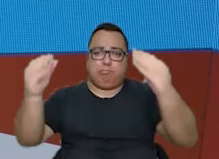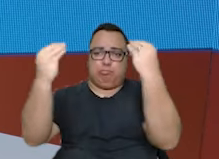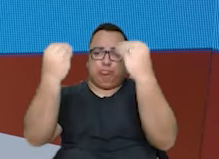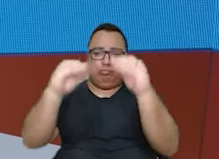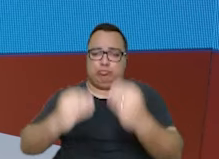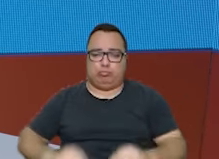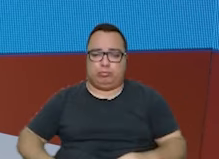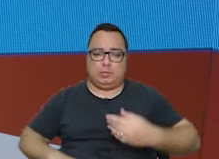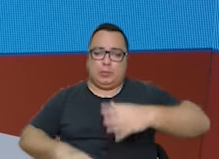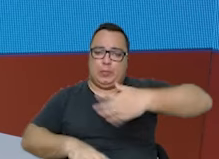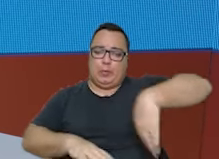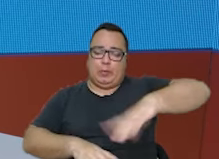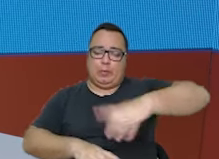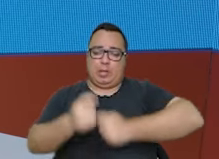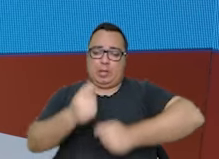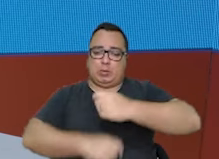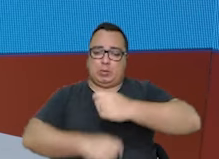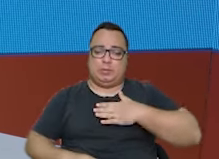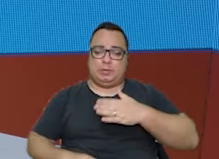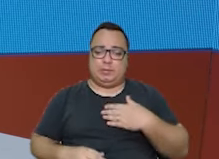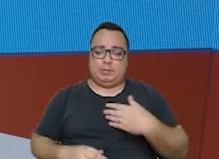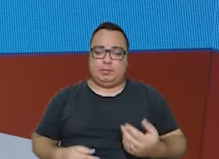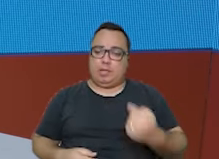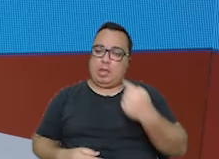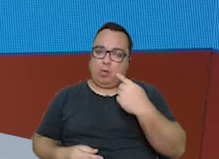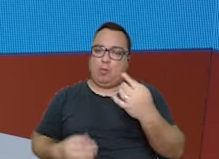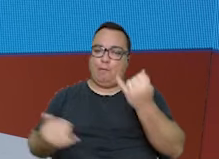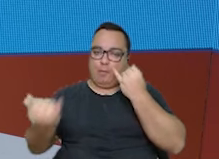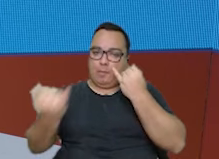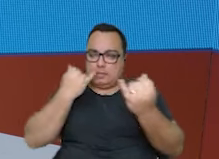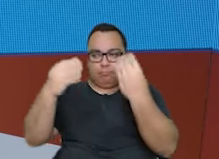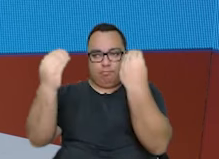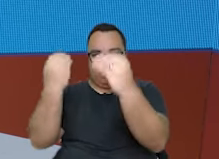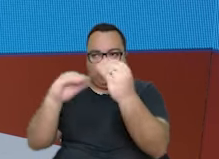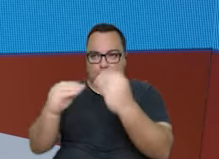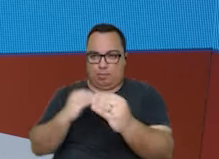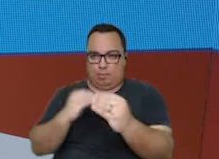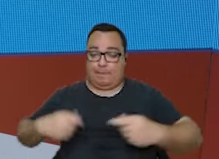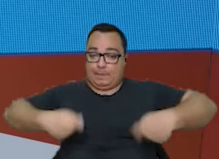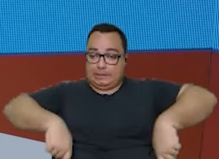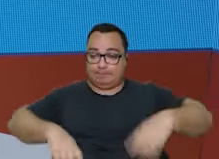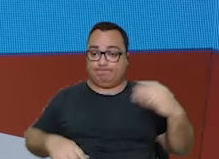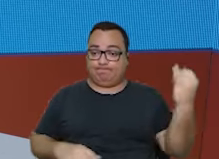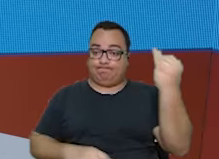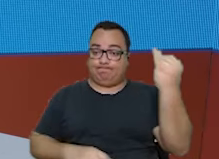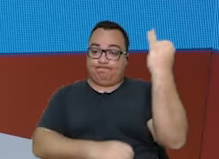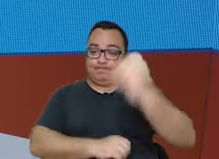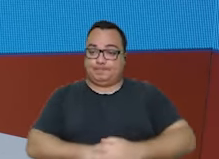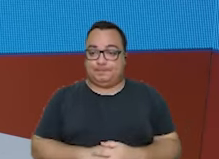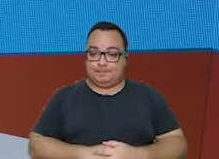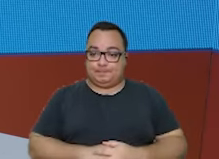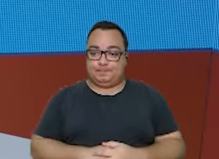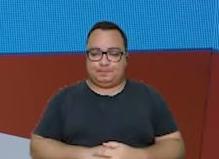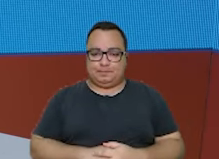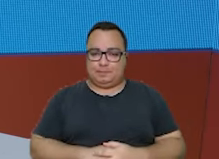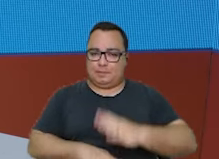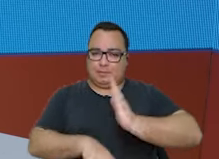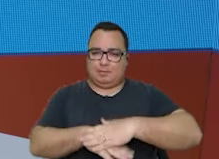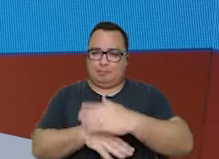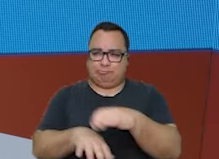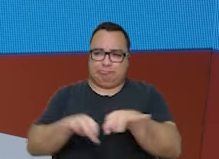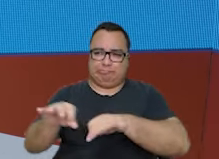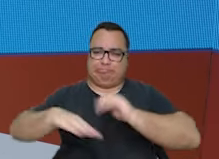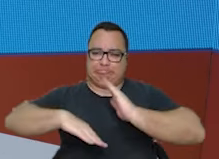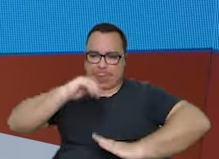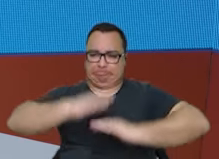meu negócio se eu colocar Obviamente as informações ali específicas da minha empresa com um nível de de acuracidade de de